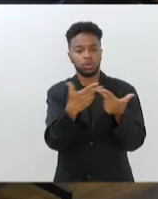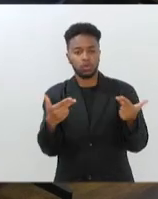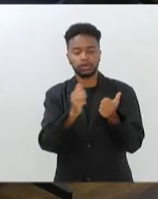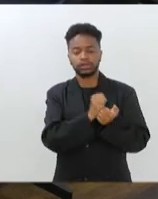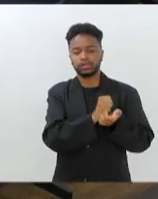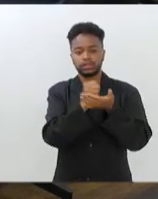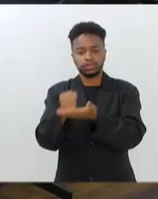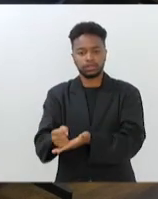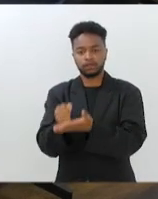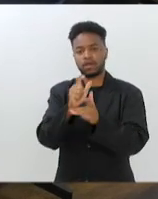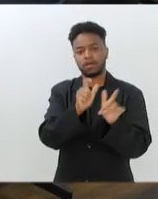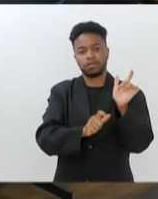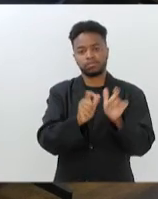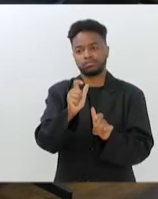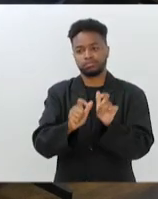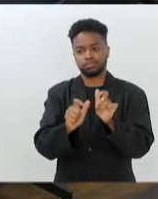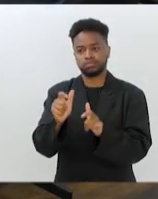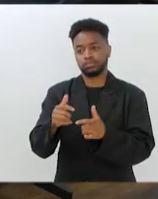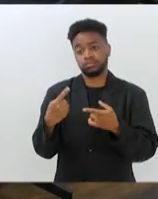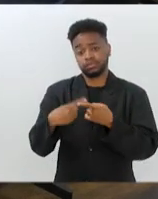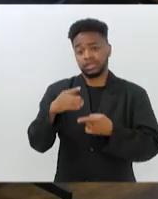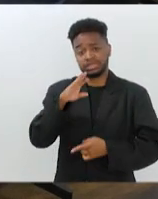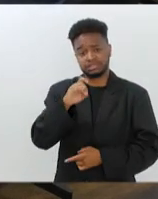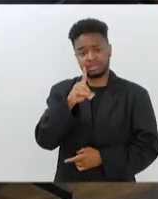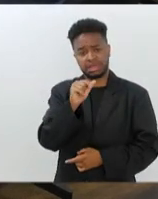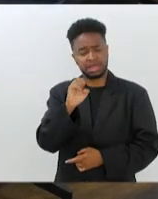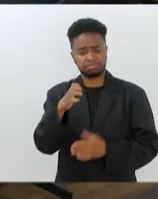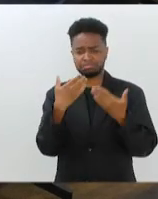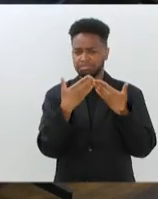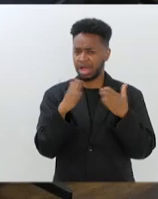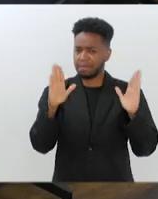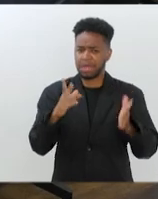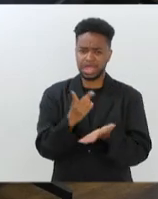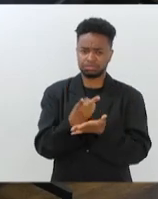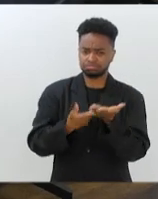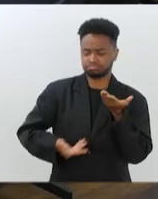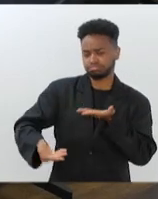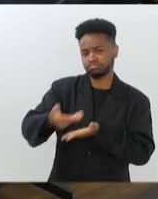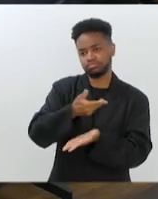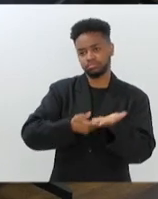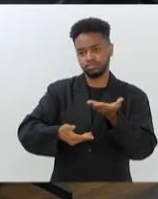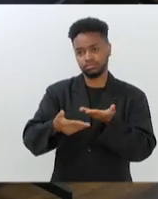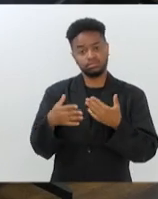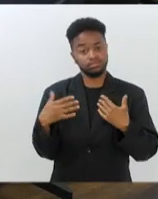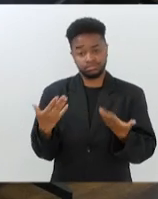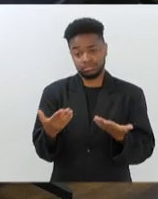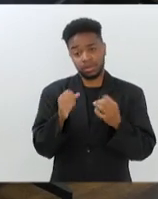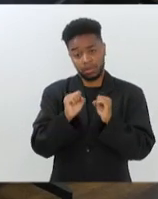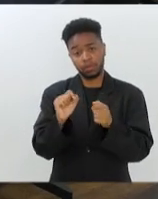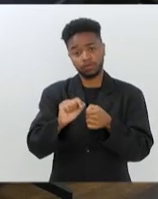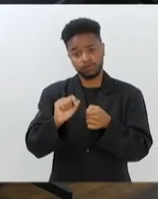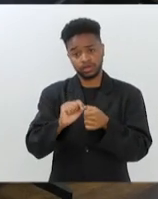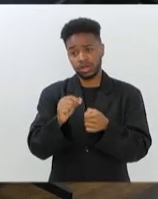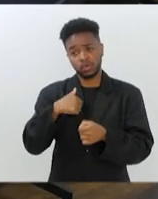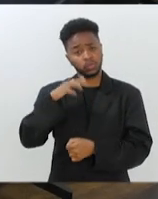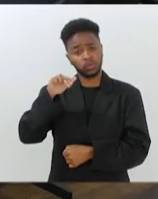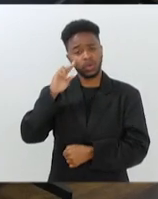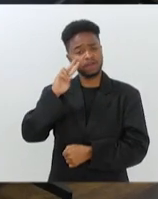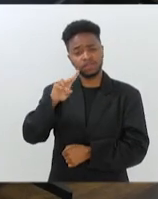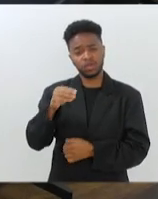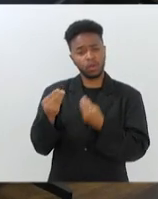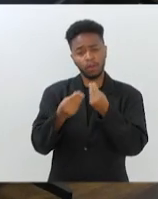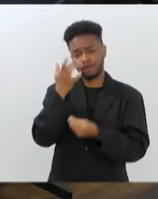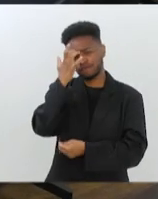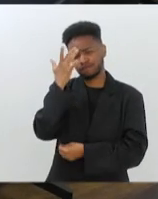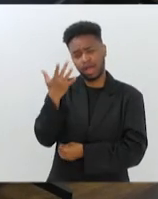lá Presidente porque a cedade é muito aberta para isso eu eu queria que a senhora V Patrocinar me cenas eu nunca tinha visto essa faceta da